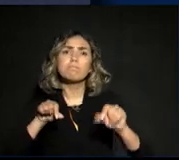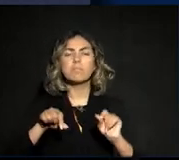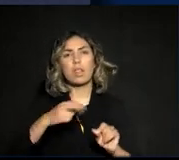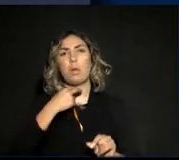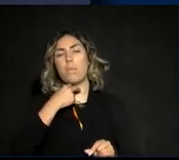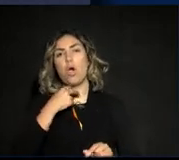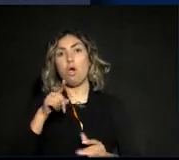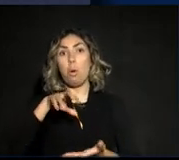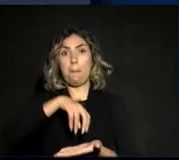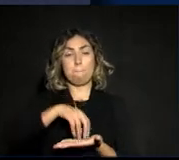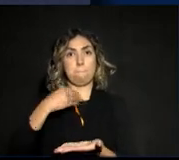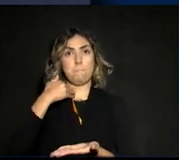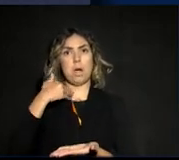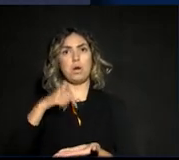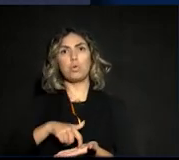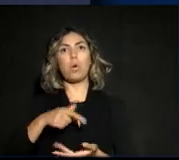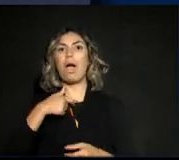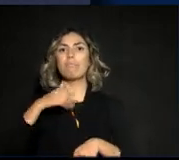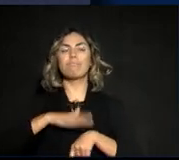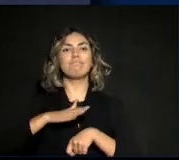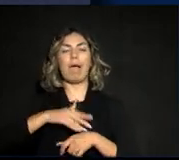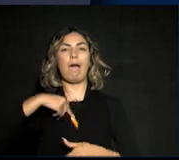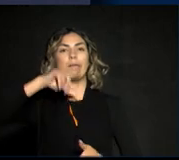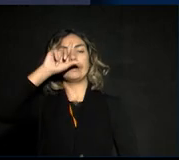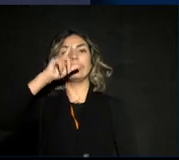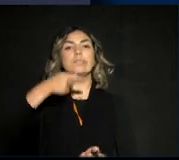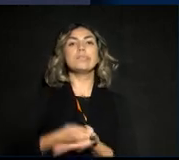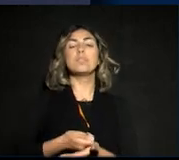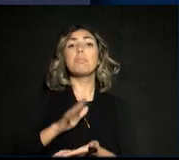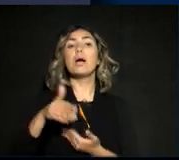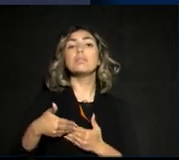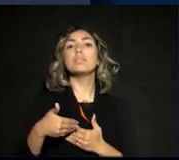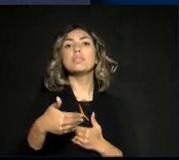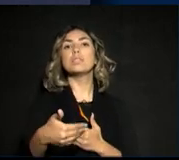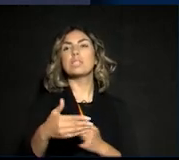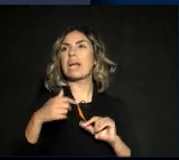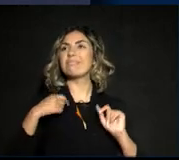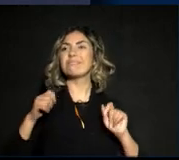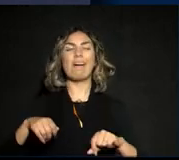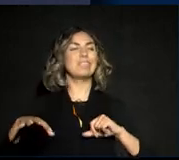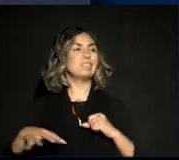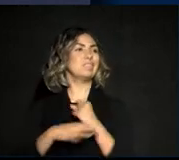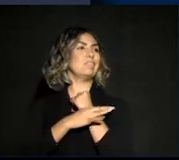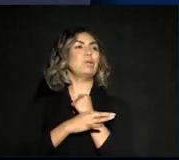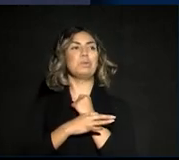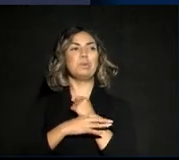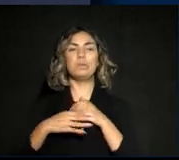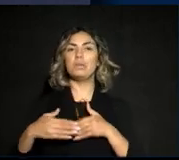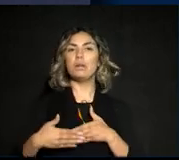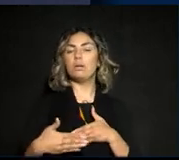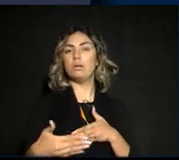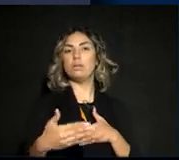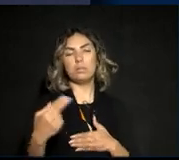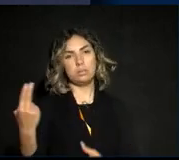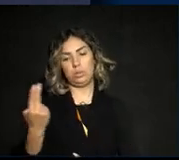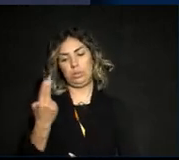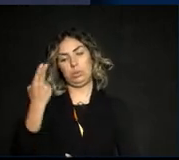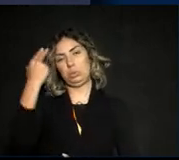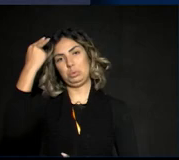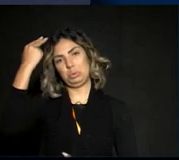pode exigir que o Banco Central tome a decisão que já nos asseguraria contra a realização